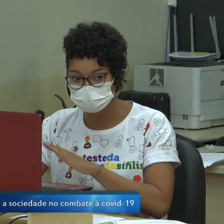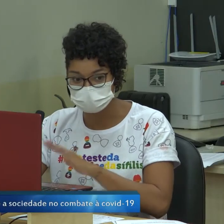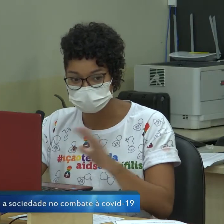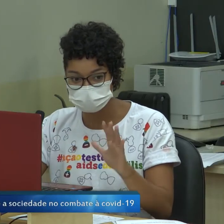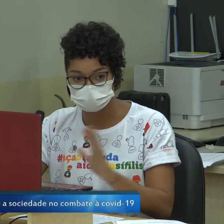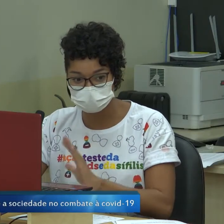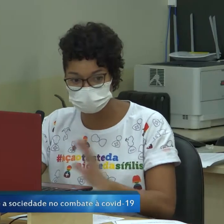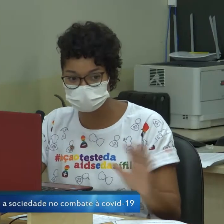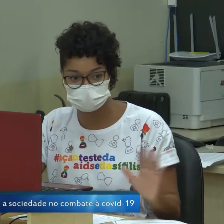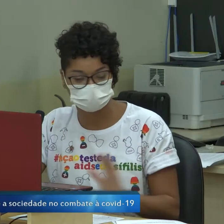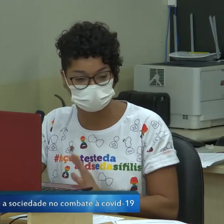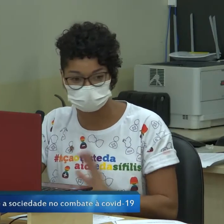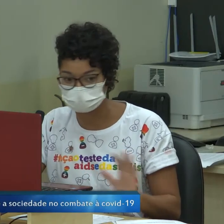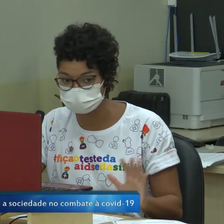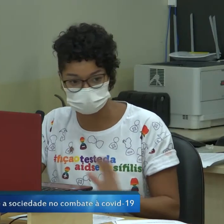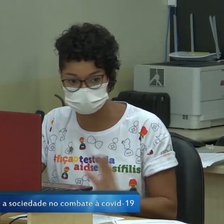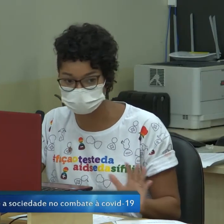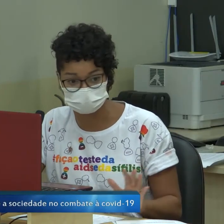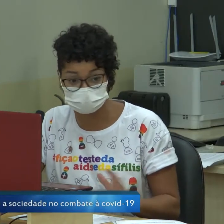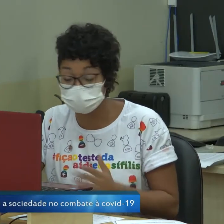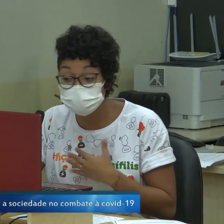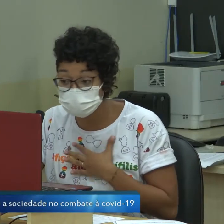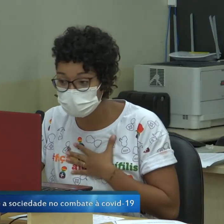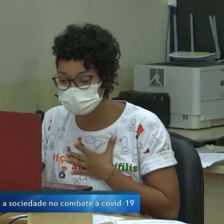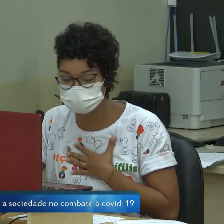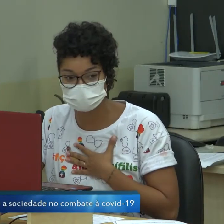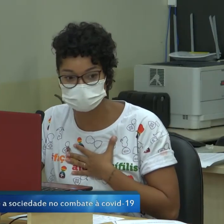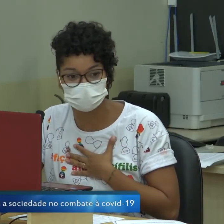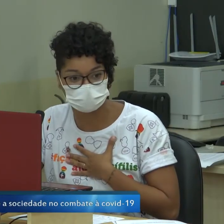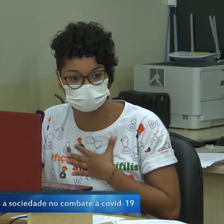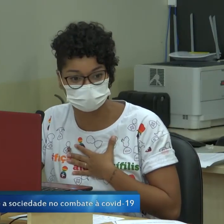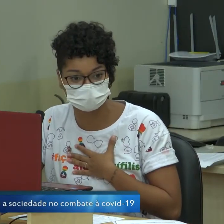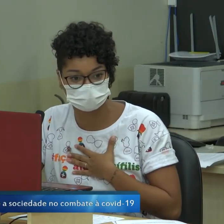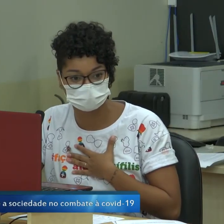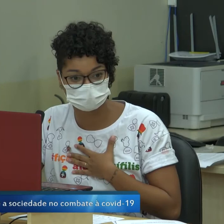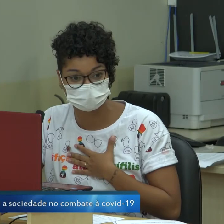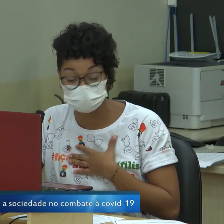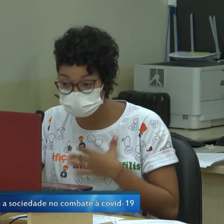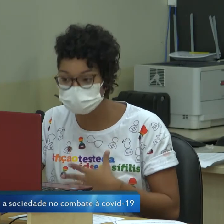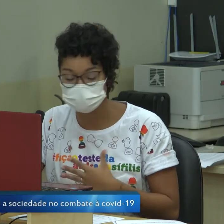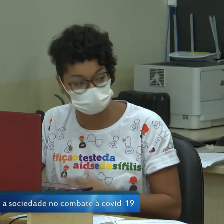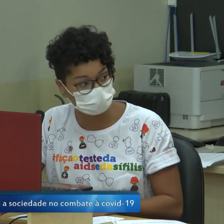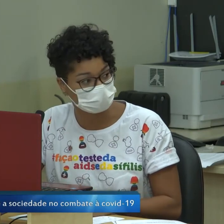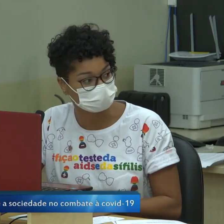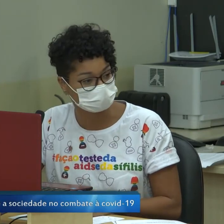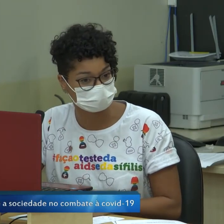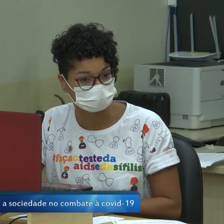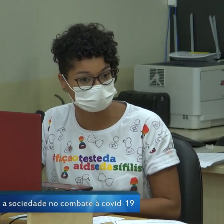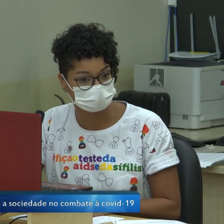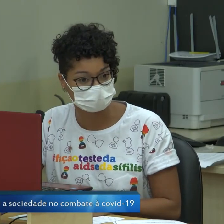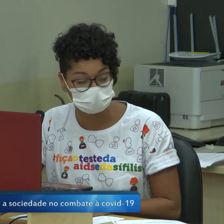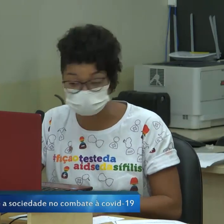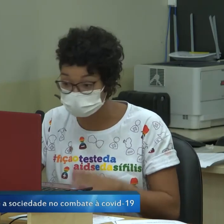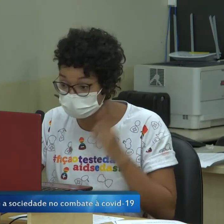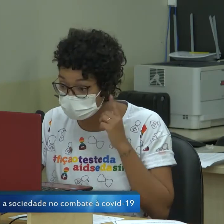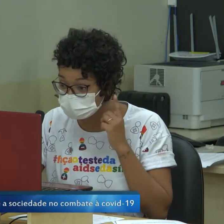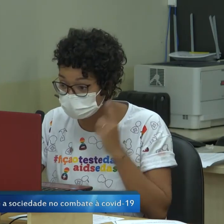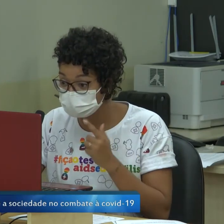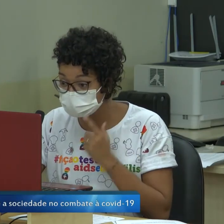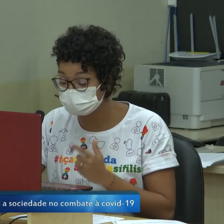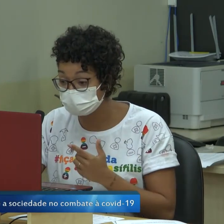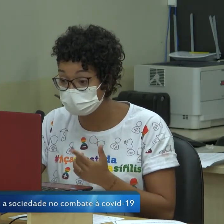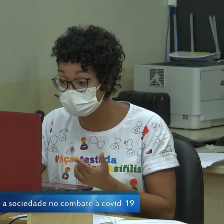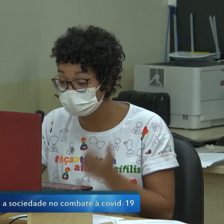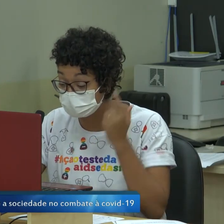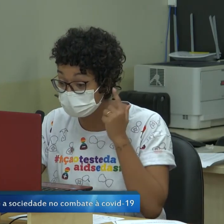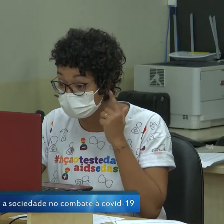tenho pouquíssima capacidade para falar do que vocês estão falando. Eu não sou uma profissional da área. Por isso, eu tenho que ouvir. E a gente tem dois ouvidos